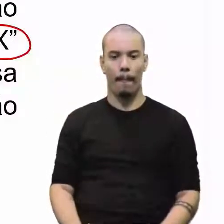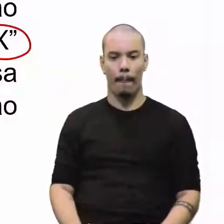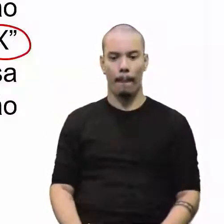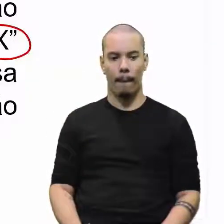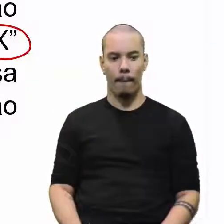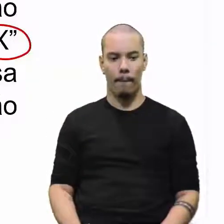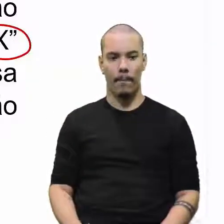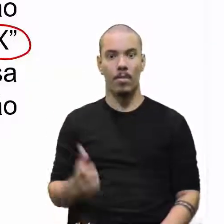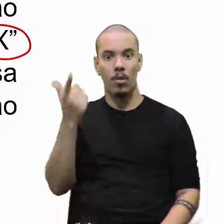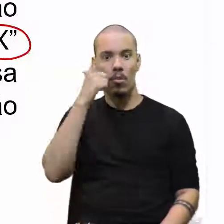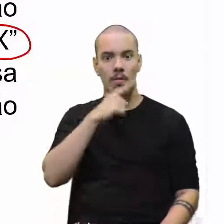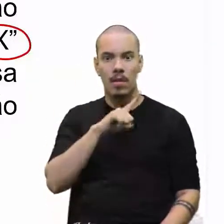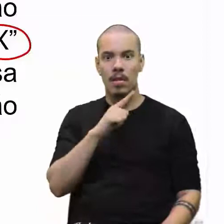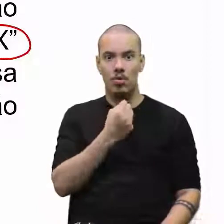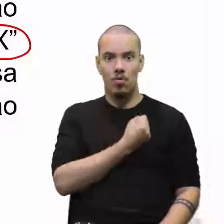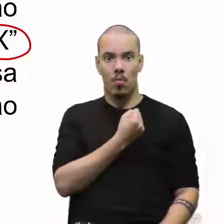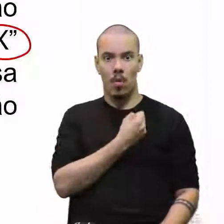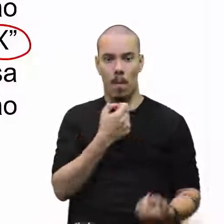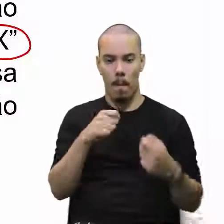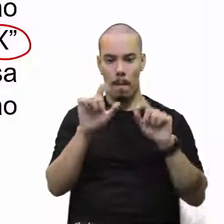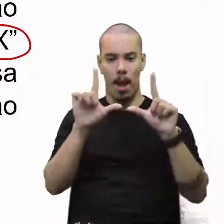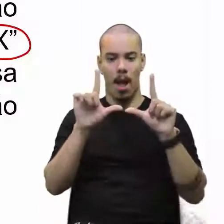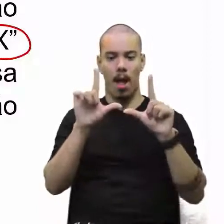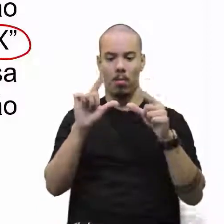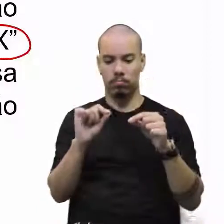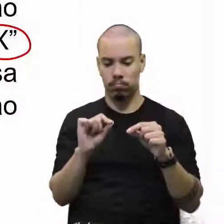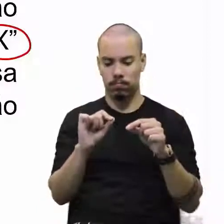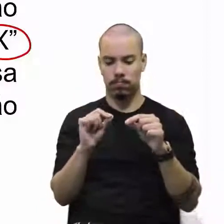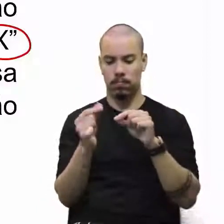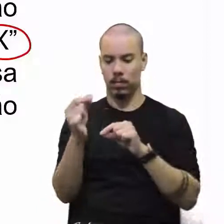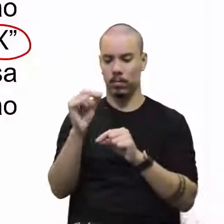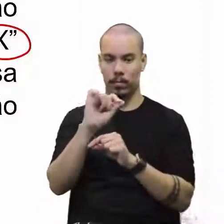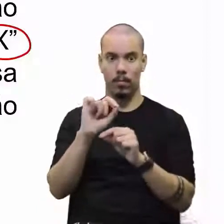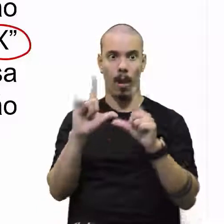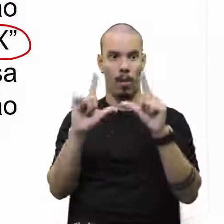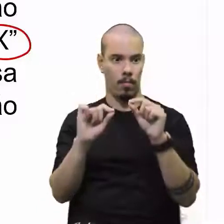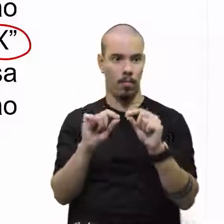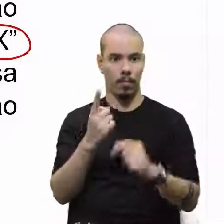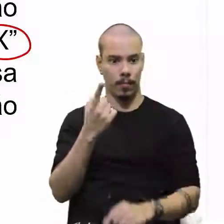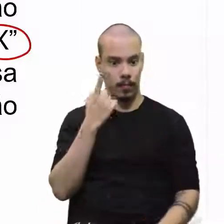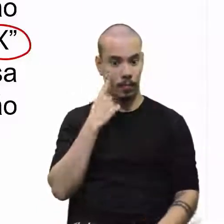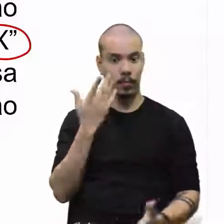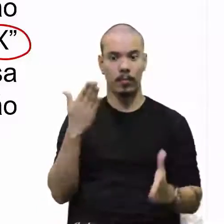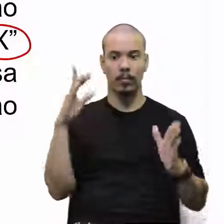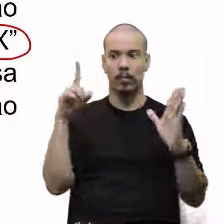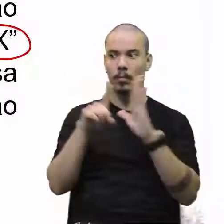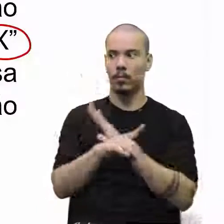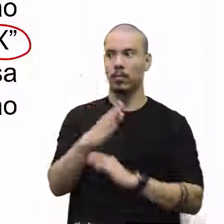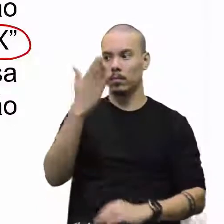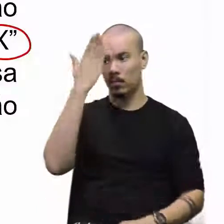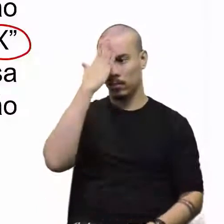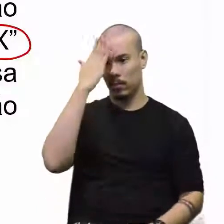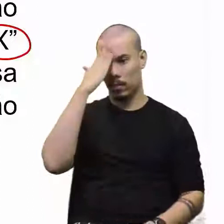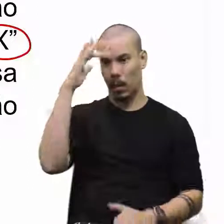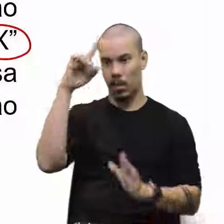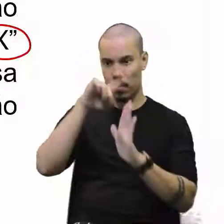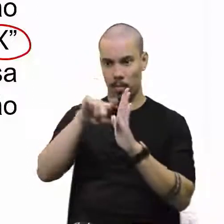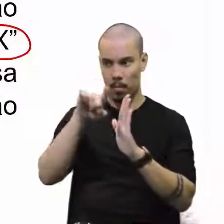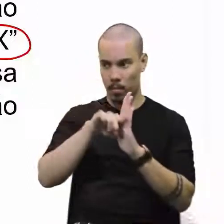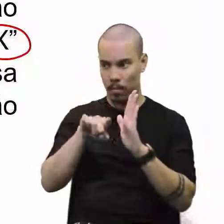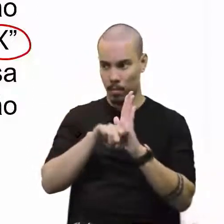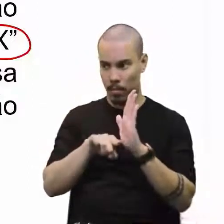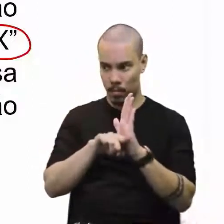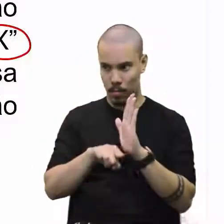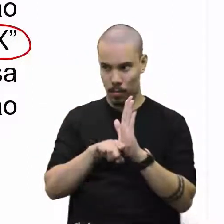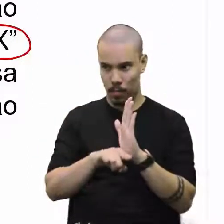Né? Para que ela pudesse ser armada ou desarmada por ação magnética. Bom, aí fica... agora vem as questões, as perguntas, né? Pode falar, professor